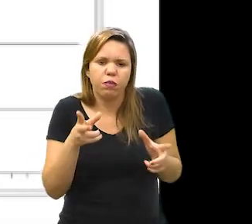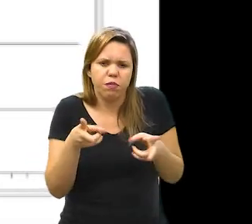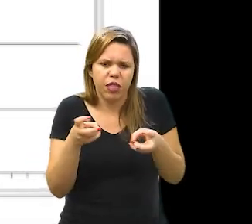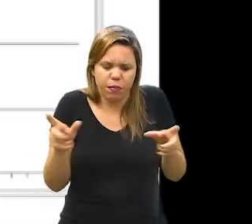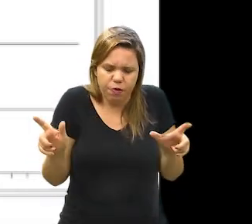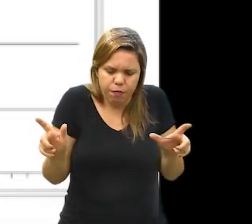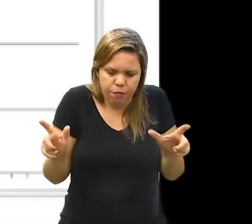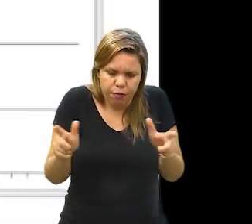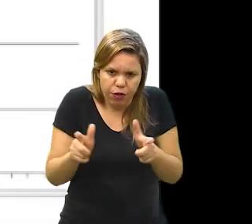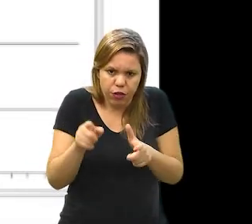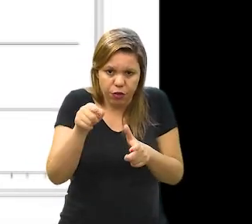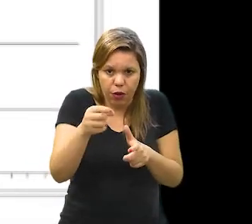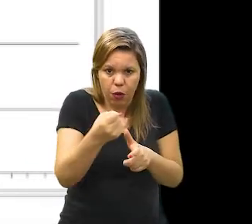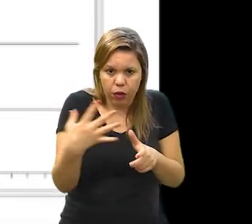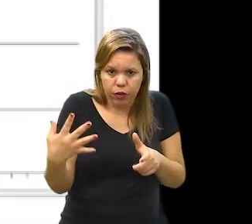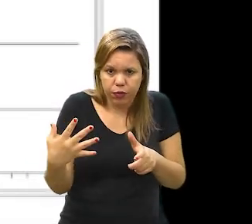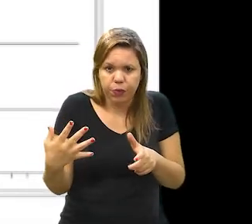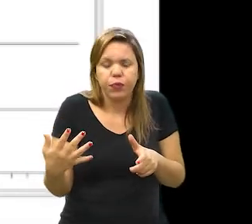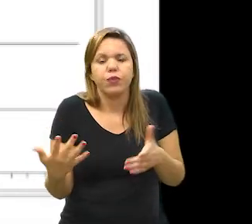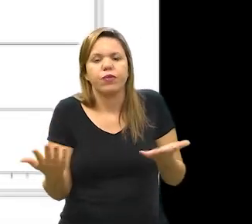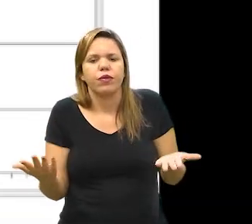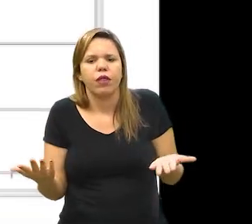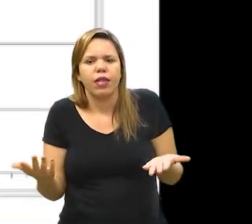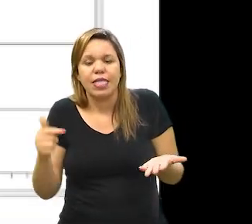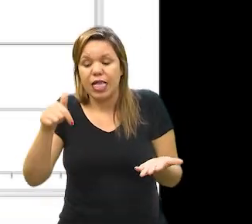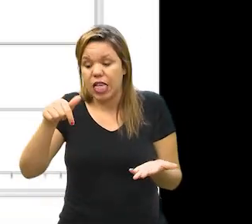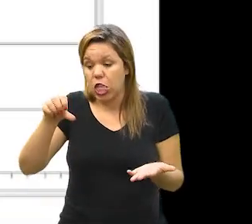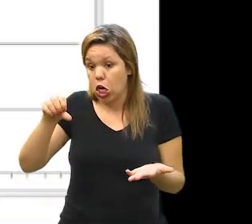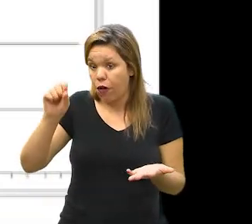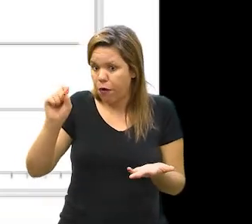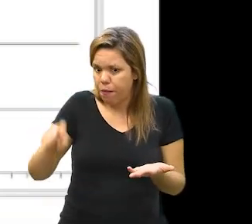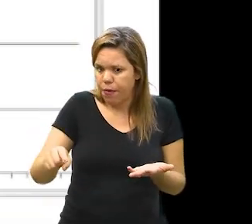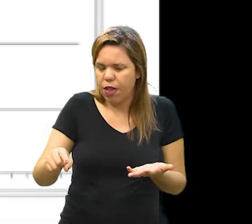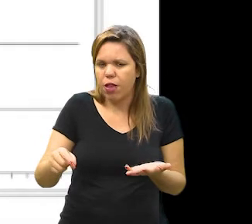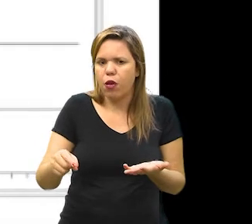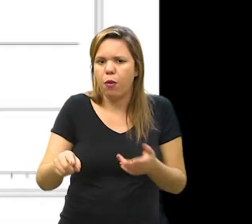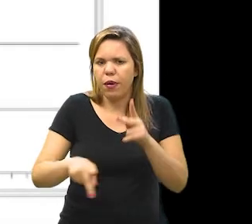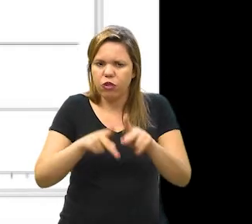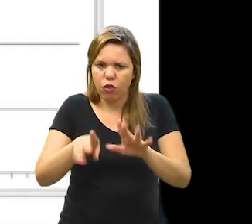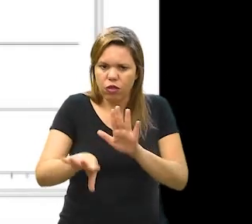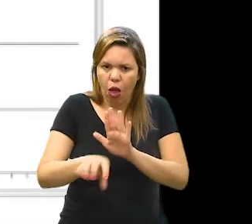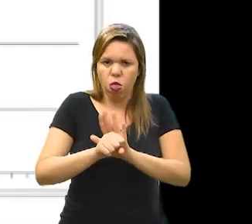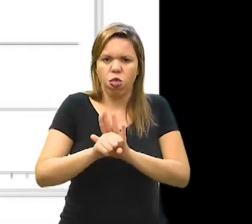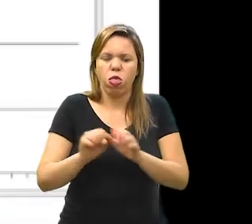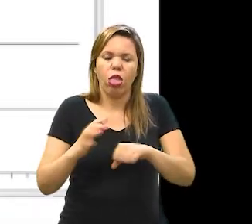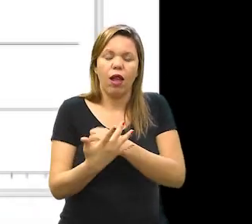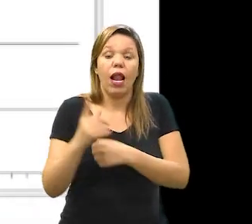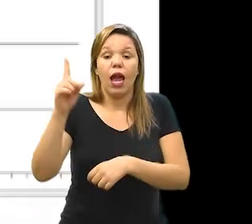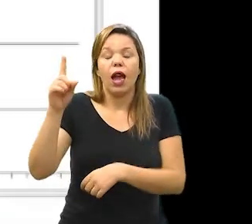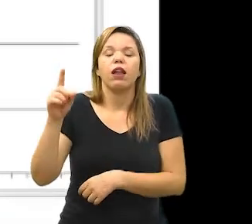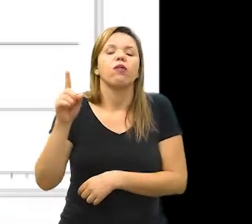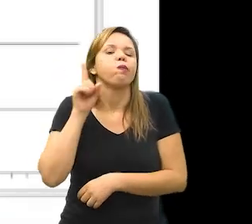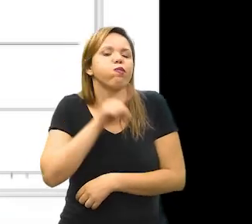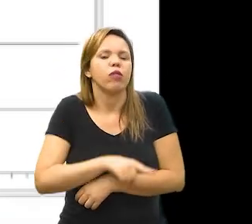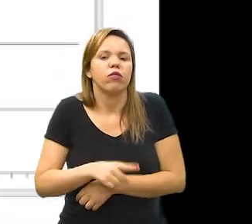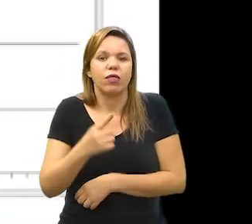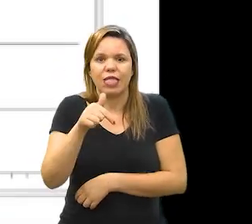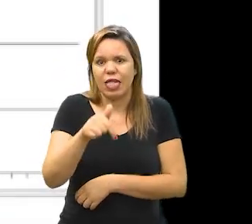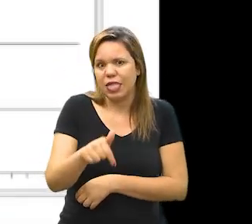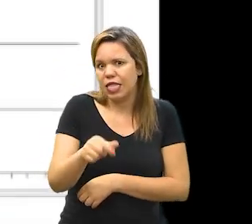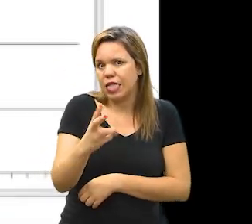que, quando a gente aqui só tem 79 mil casos, os Estados Unidos, no mesmo ponto, tinha 735